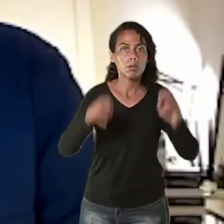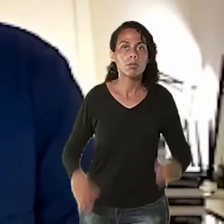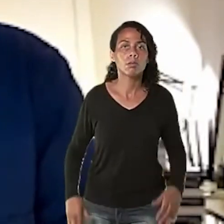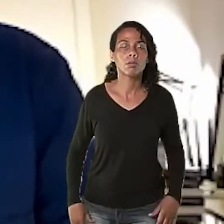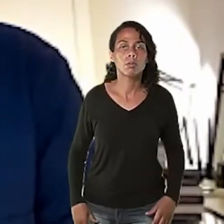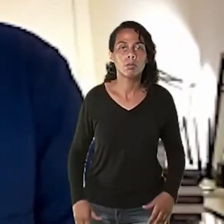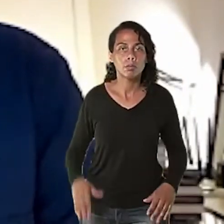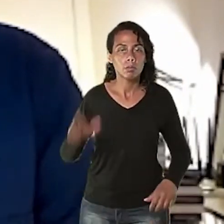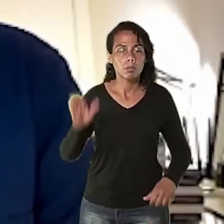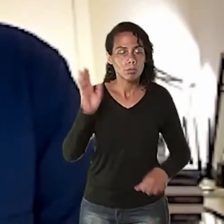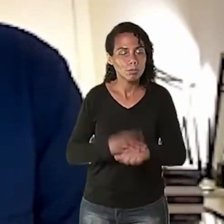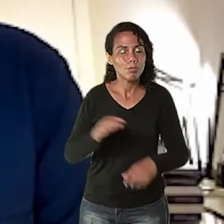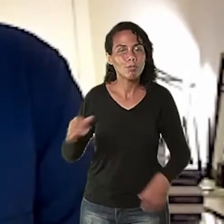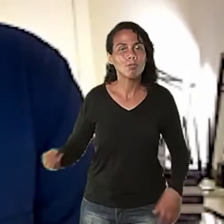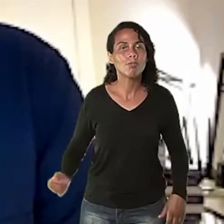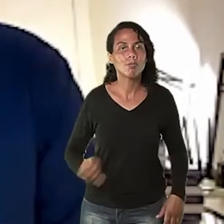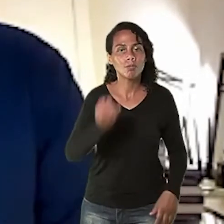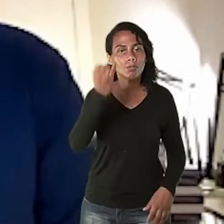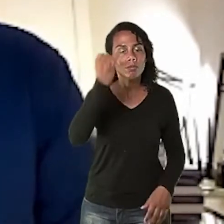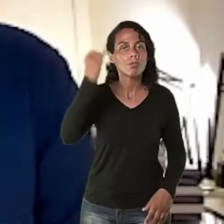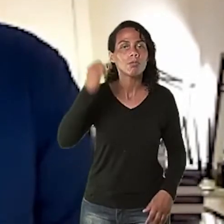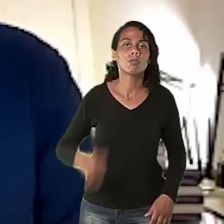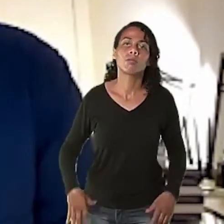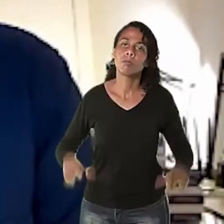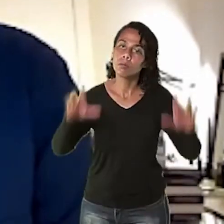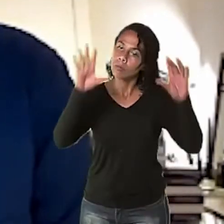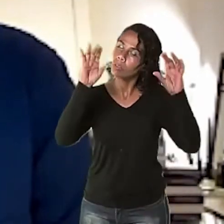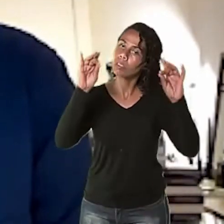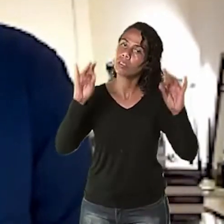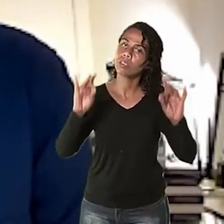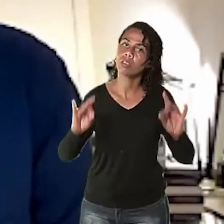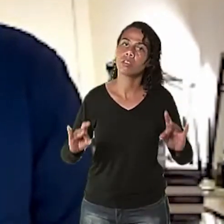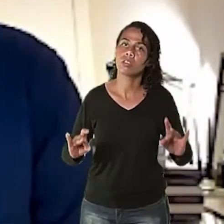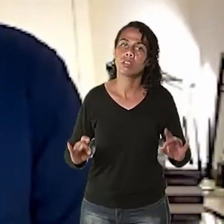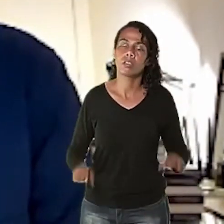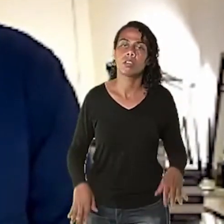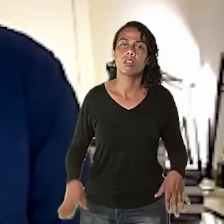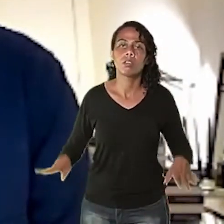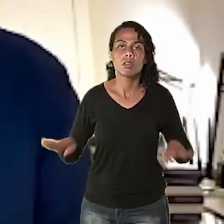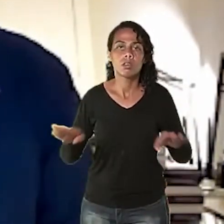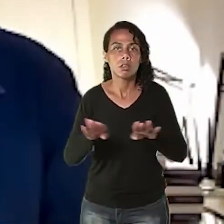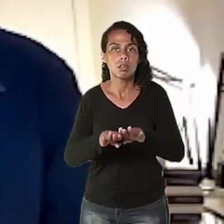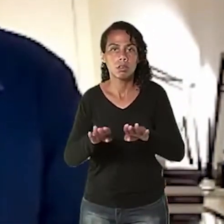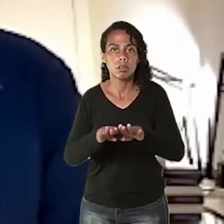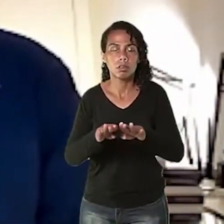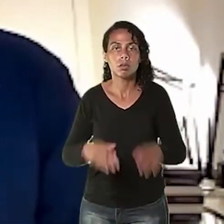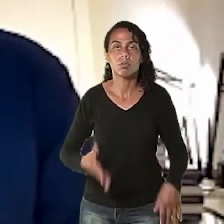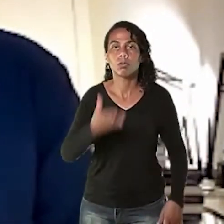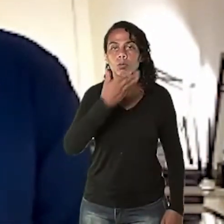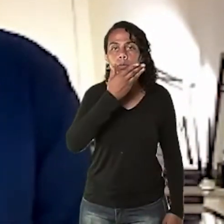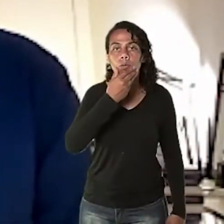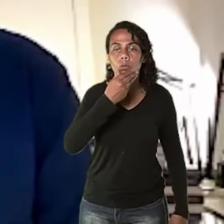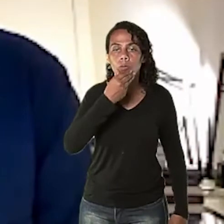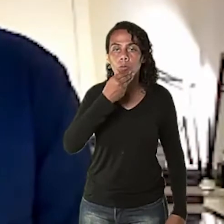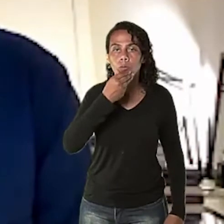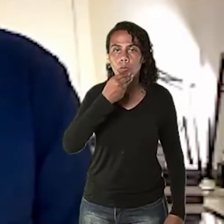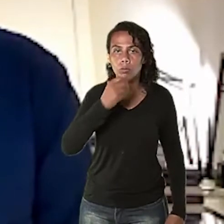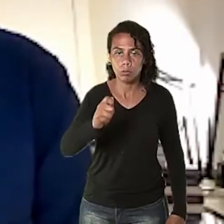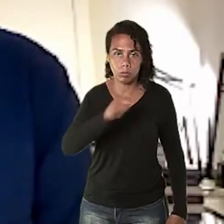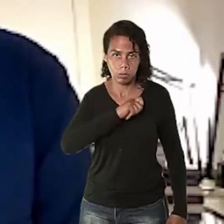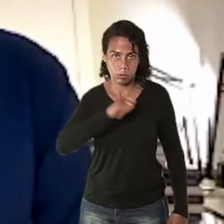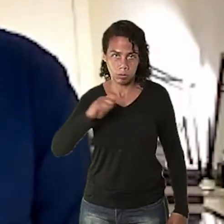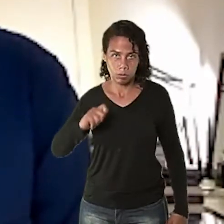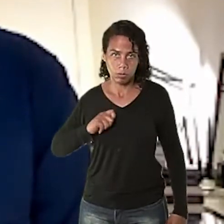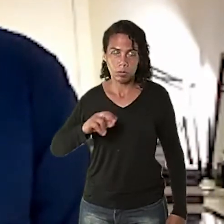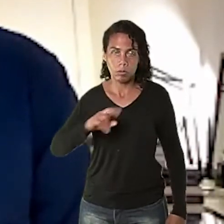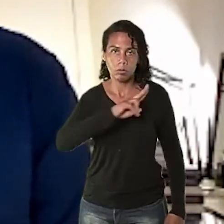Eu amo Rubem Braga, eu acho que ele é uma grande influência para mim nas crônicas daquele outro livro, e porque tem essa coisa